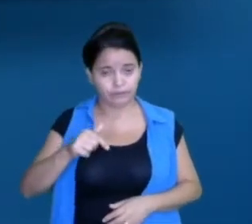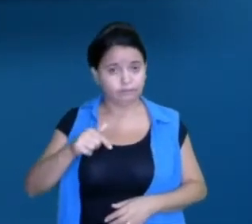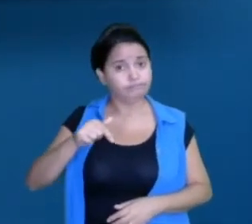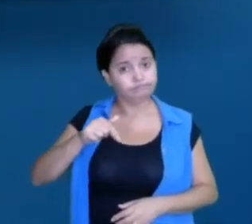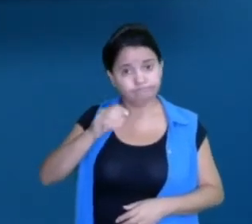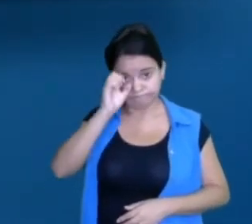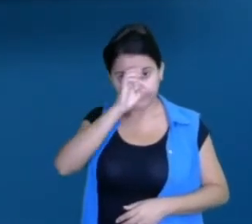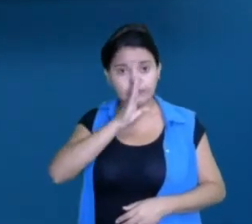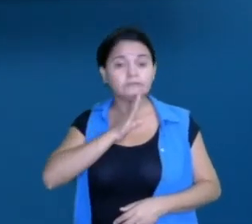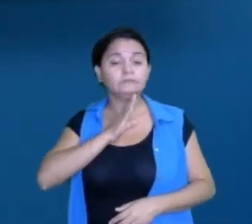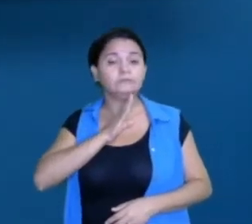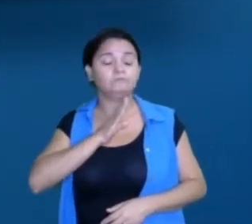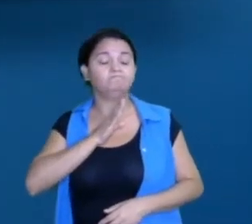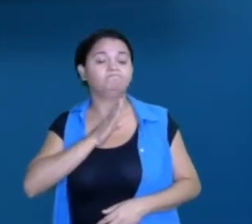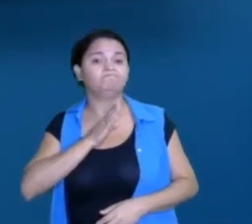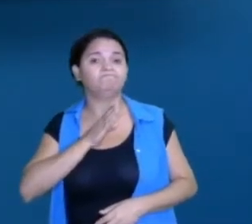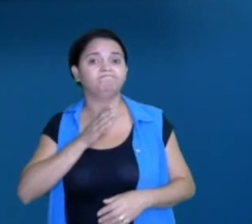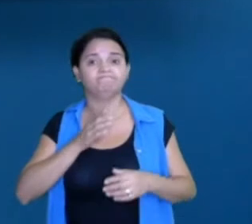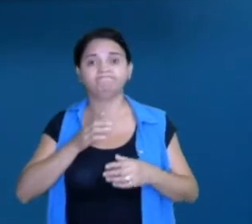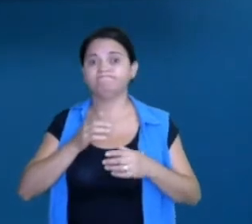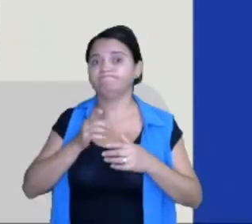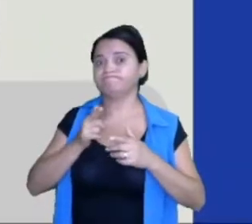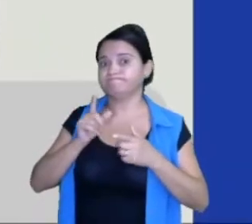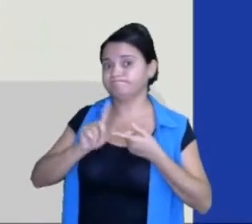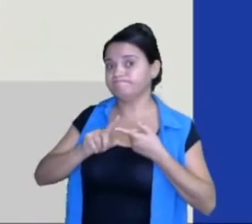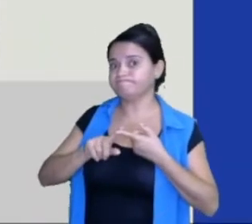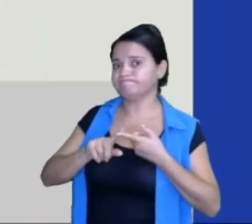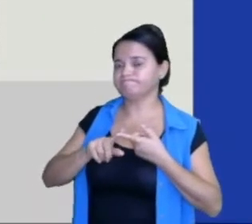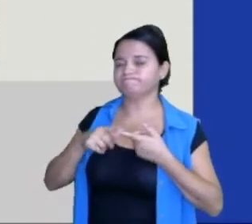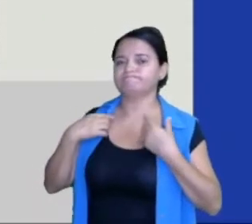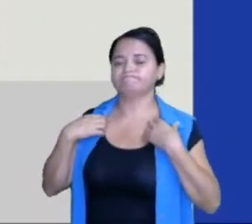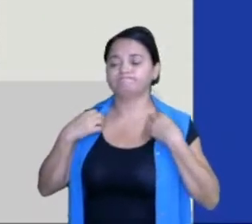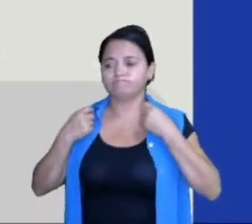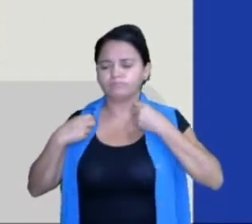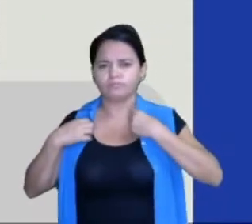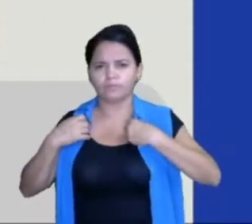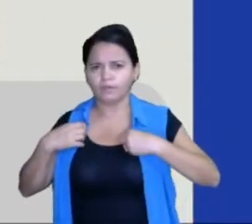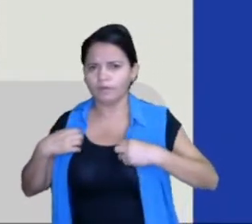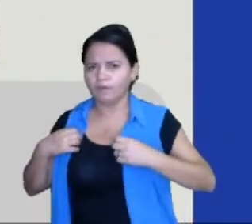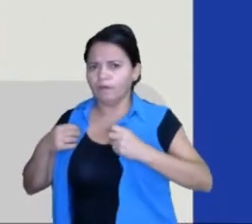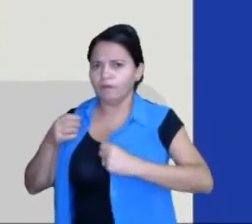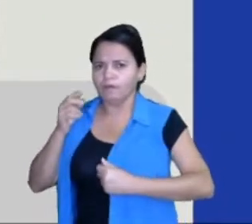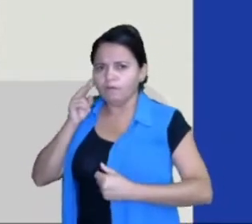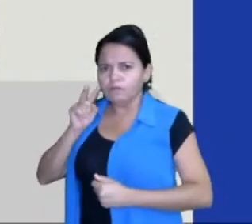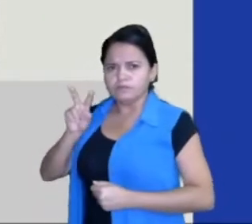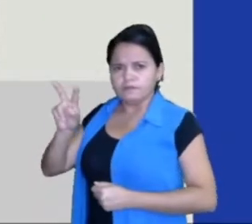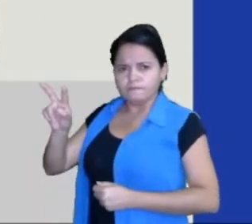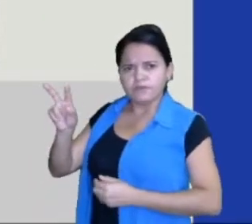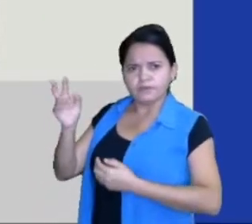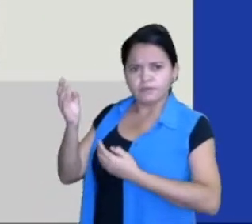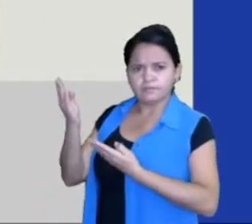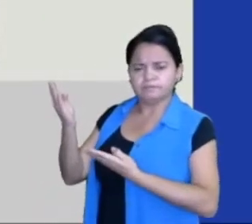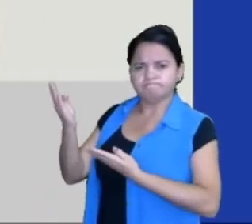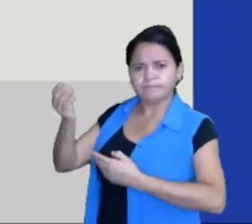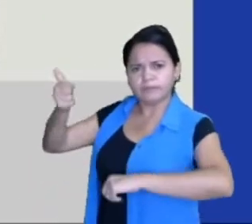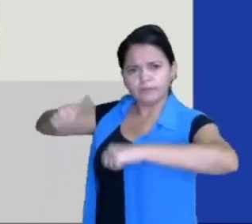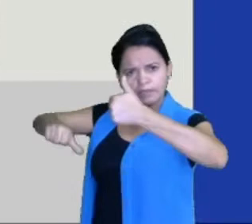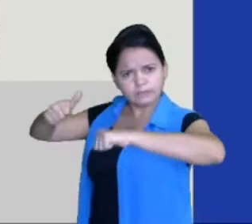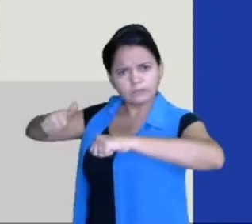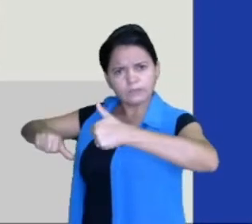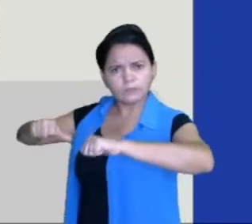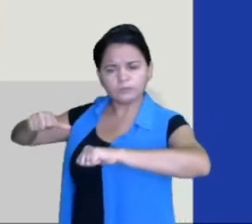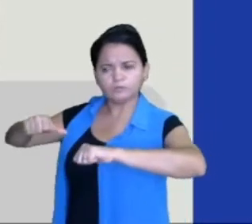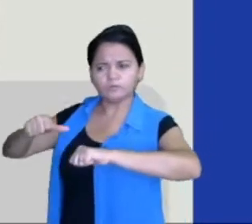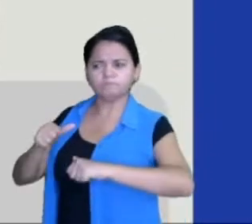tá bom? Bom, abra a imagem aí, vamos analisar a imagem. Bom, como vocês podem ver,